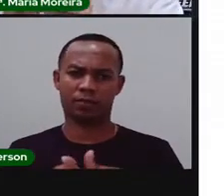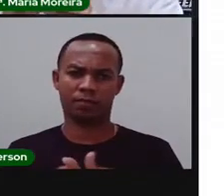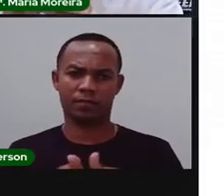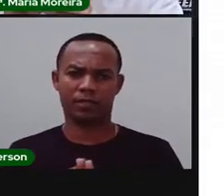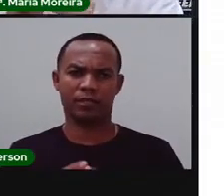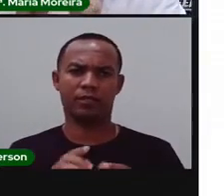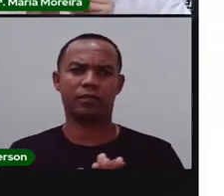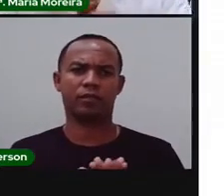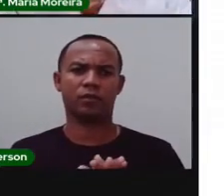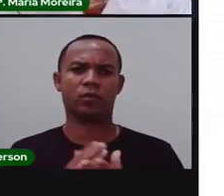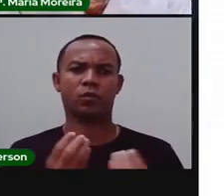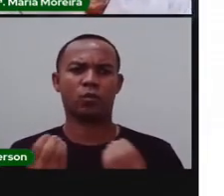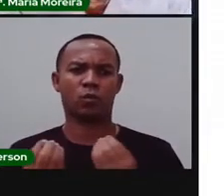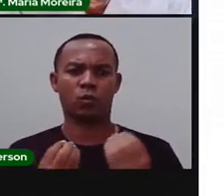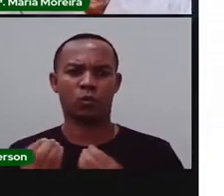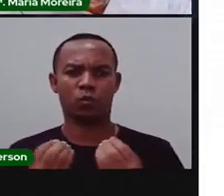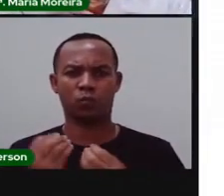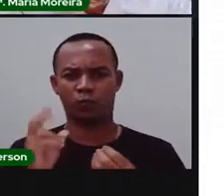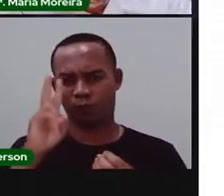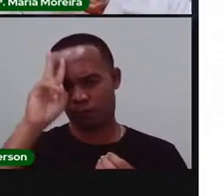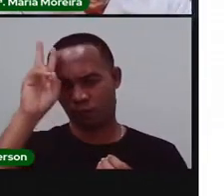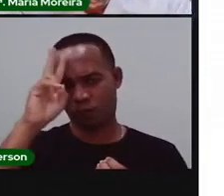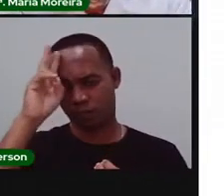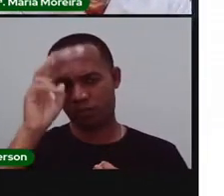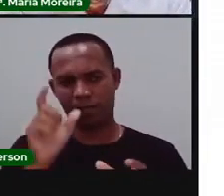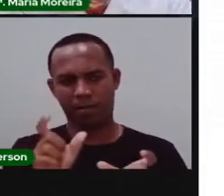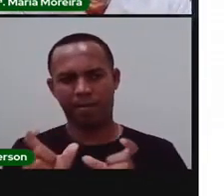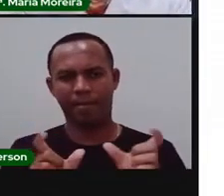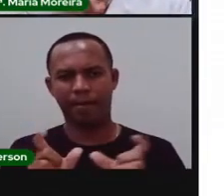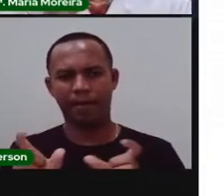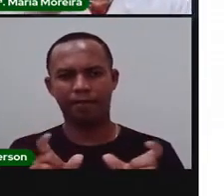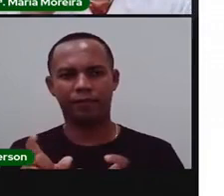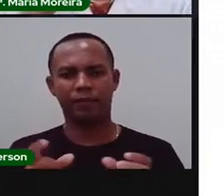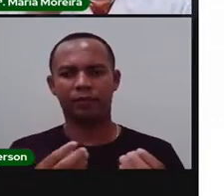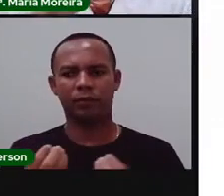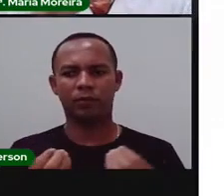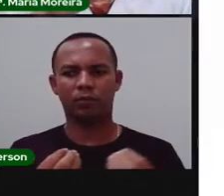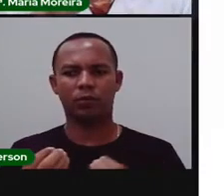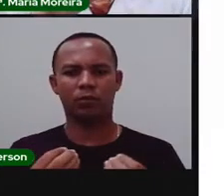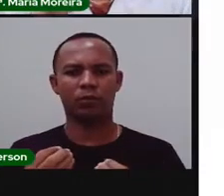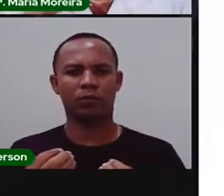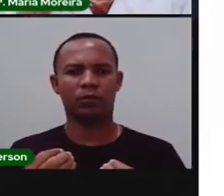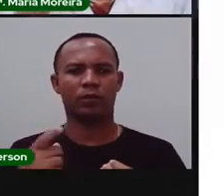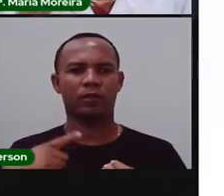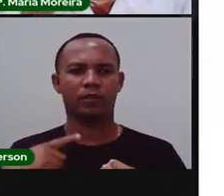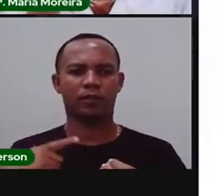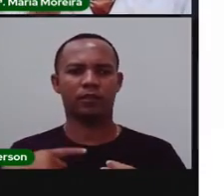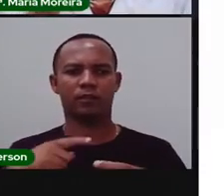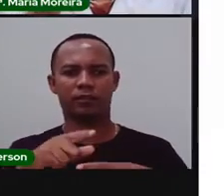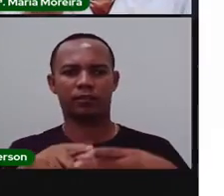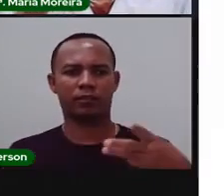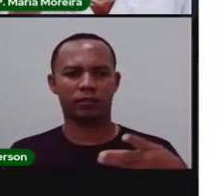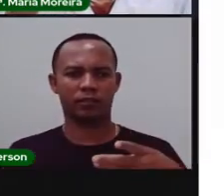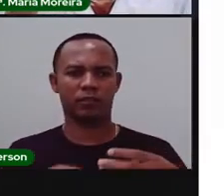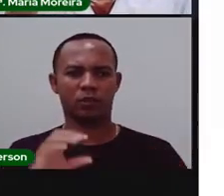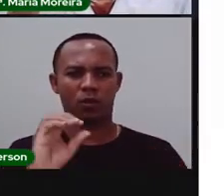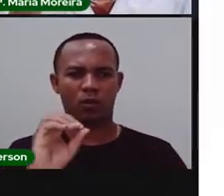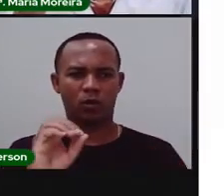de uma partezinha dessa palavra. Então, ela pode ser classificada em três: